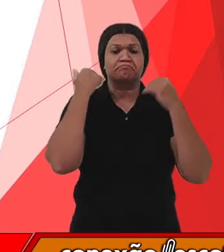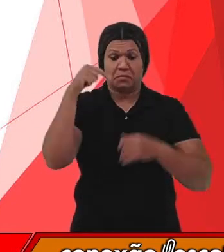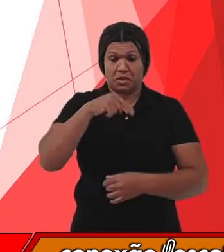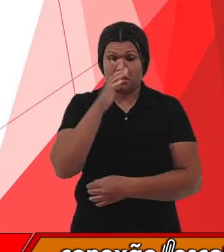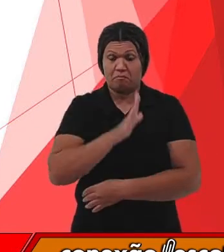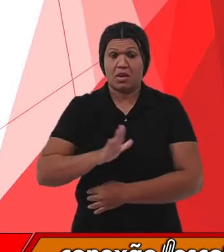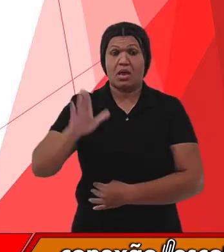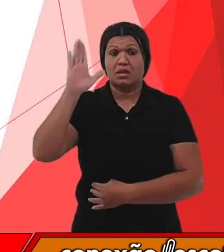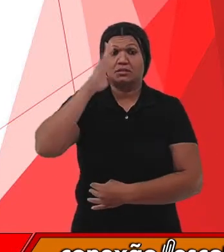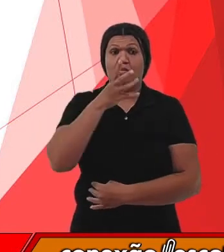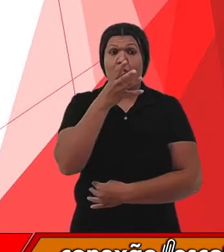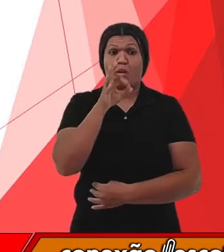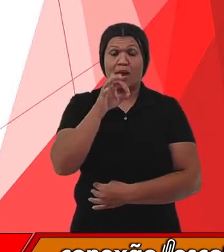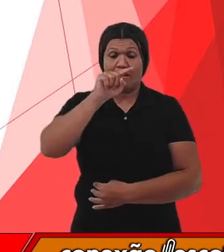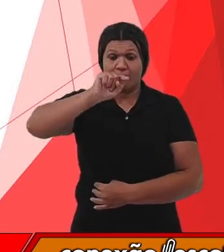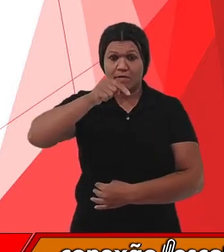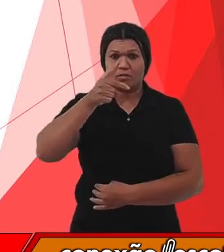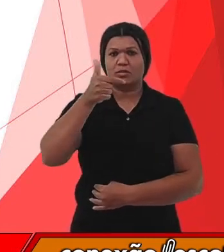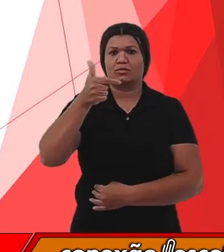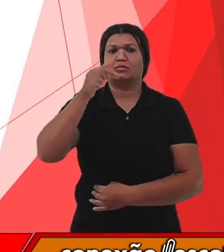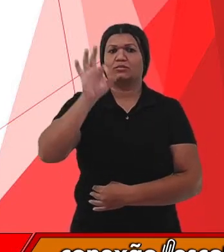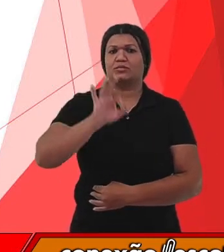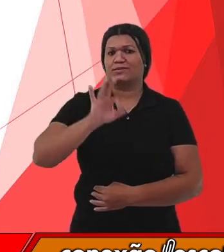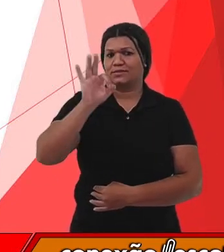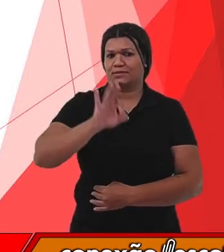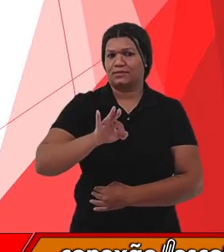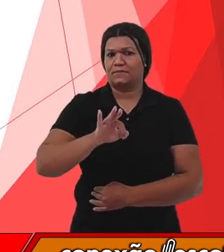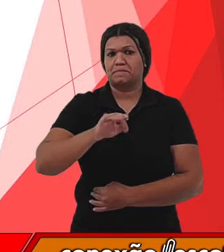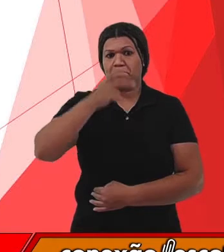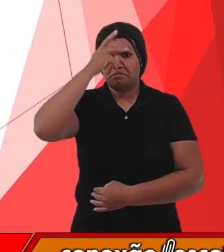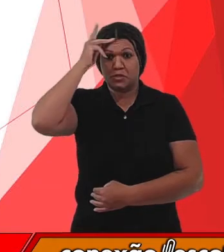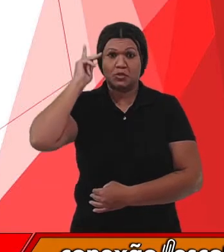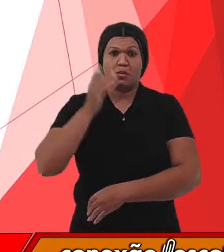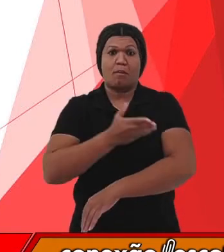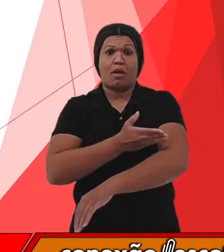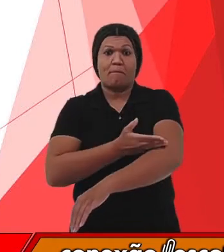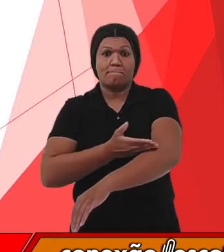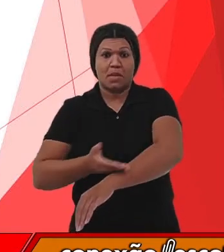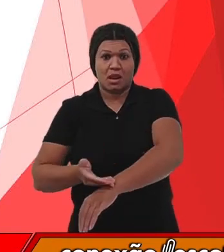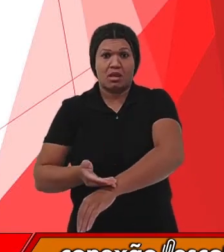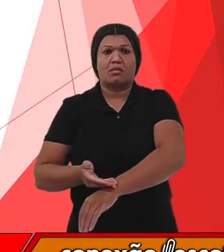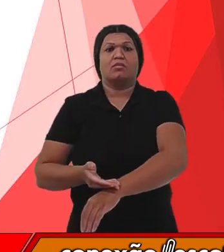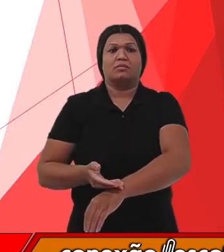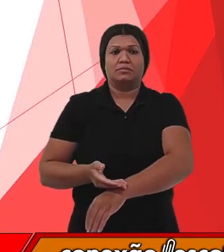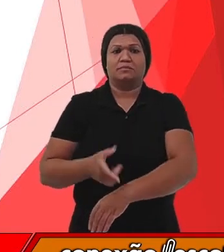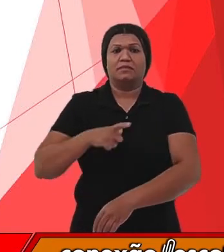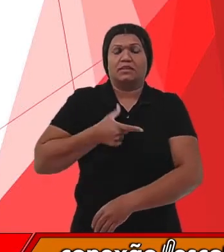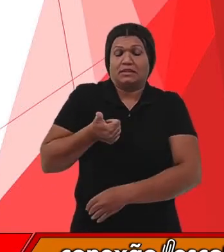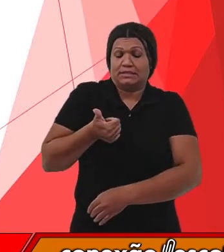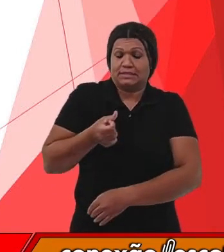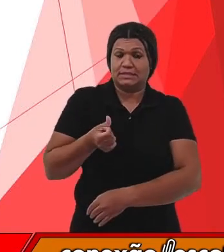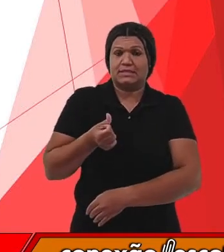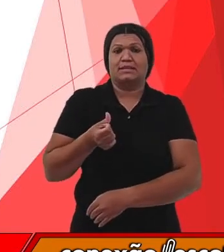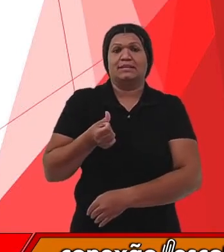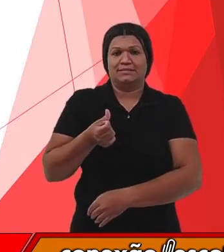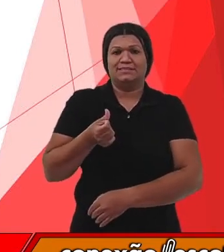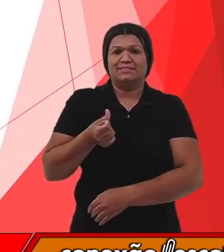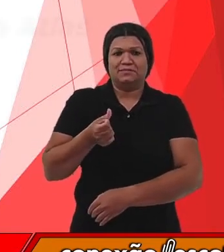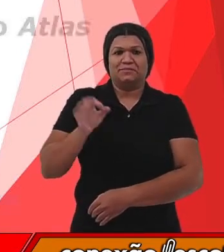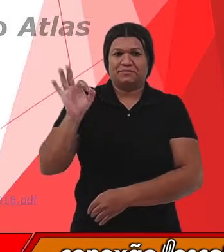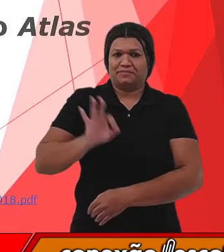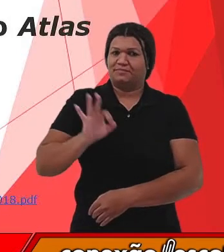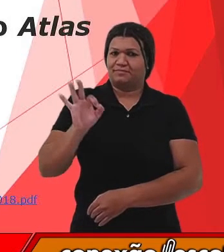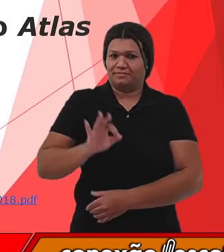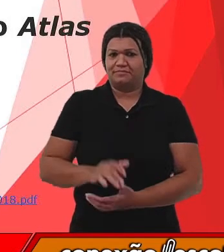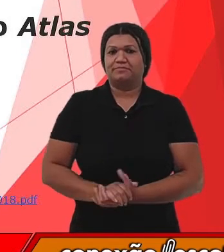de 40,2%, enquanto a de não negros ficou entre 16 por 100 mil habitantes. O que é que